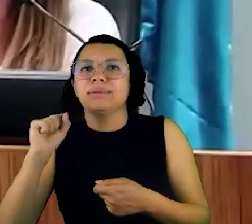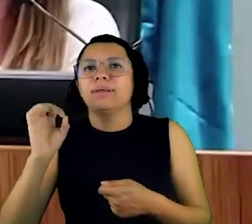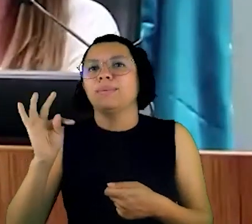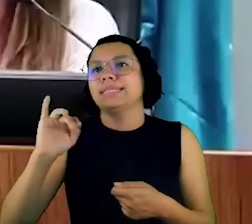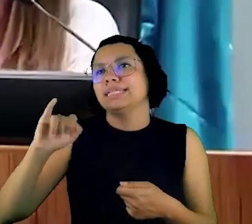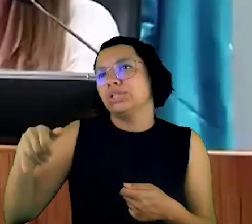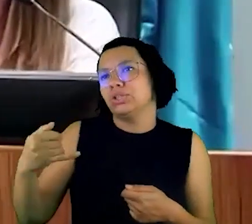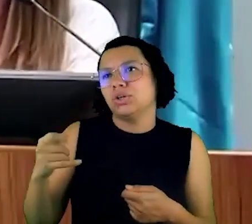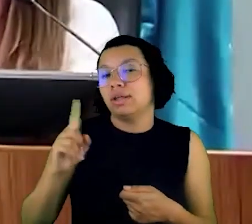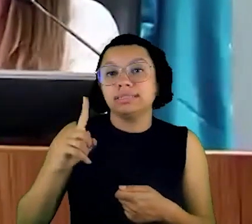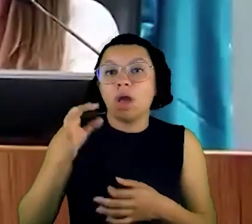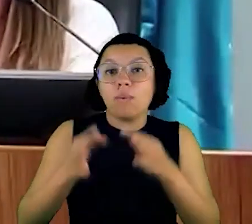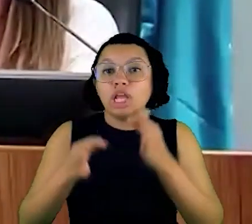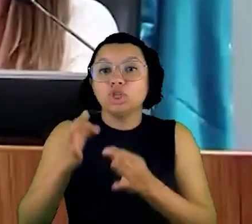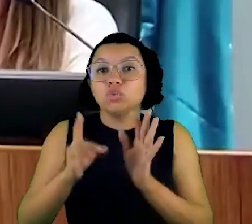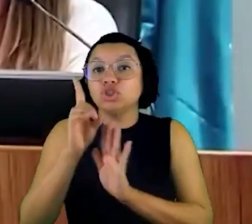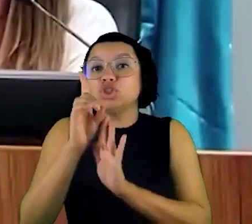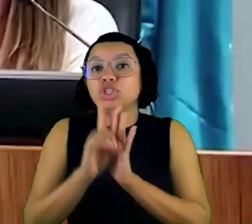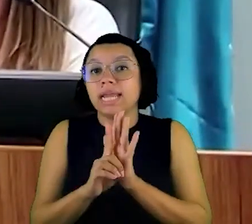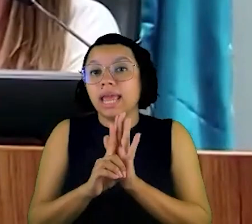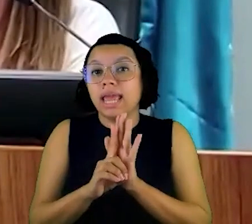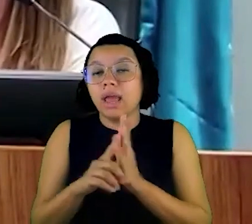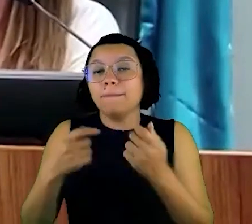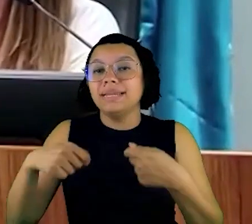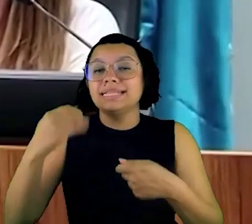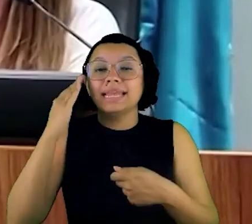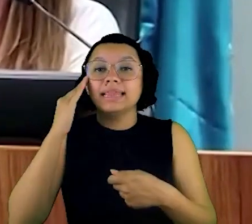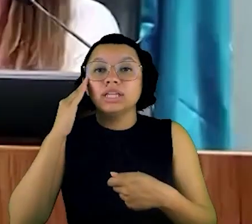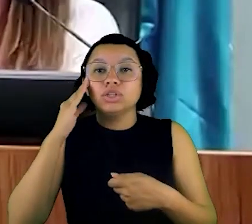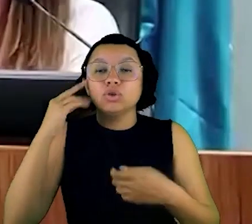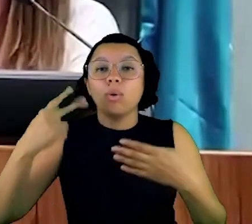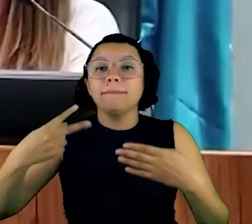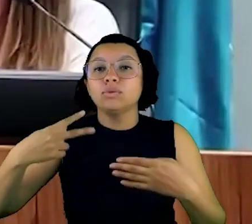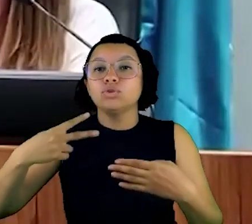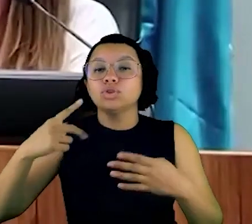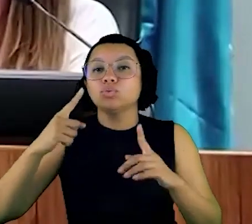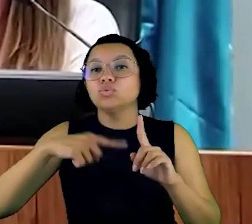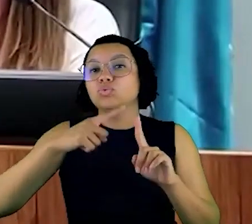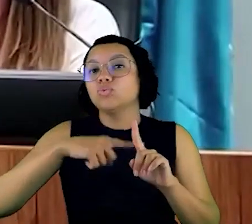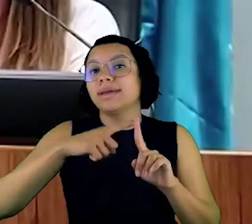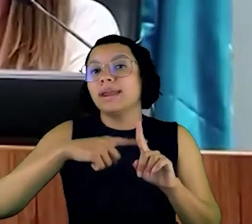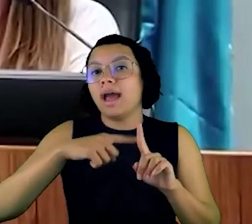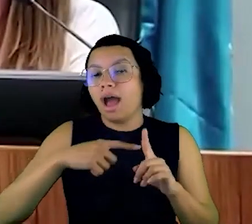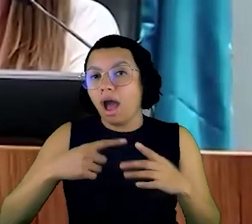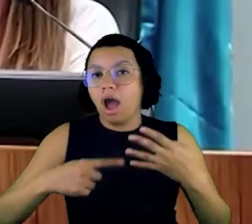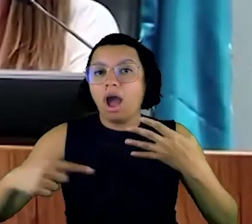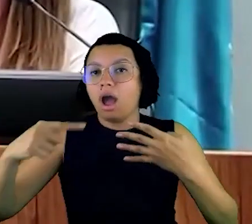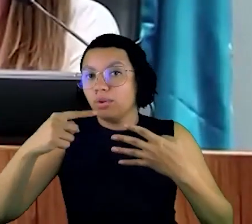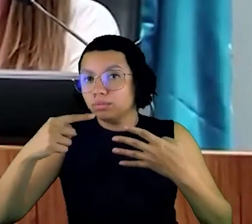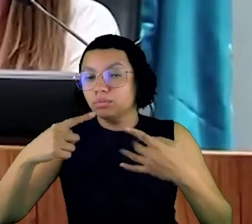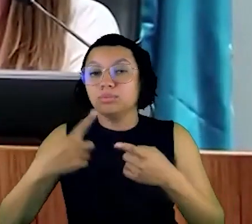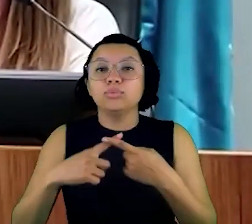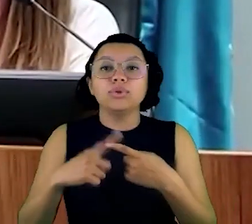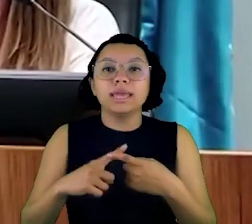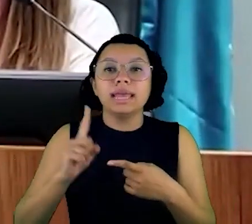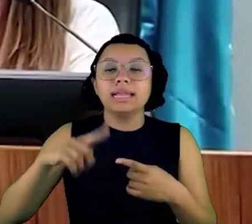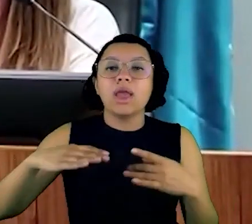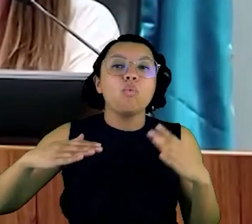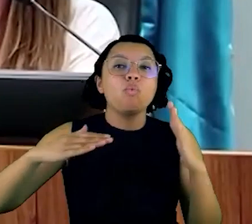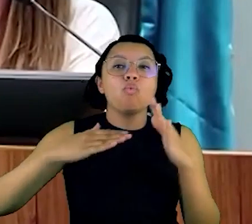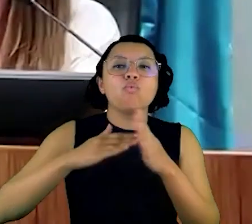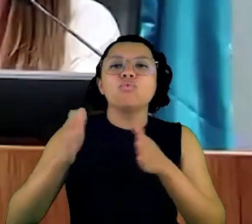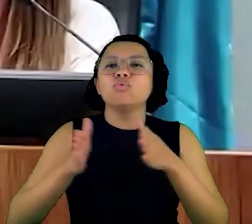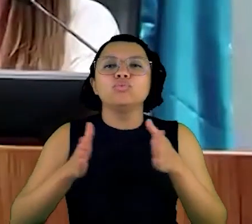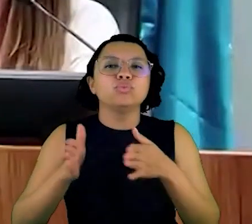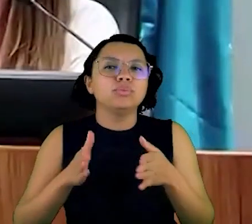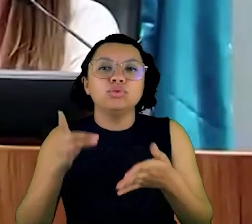pelo STJ, porque o STJ julga direito, mas precisa ser compreendido pelo segundo grau, porque o segundo grau é o